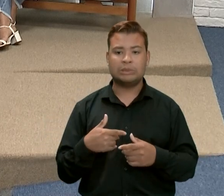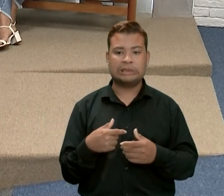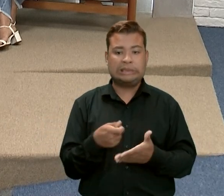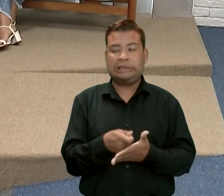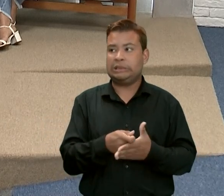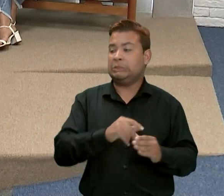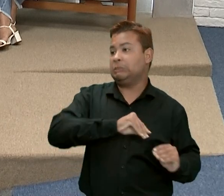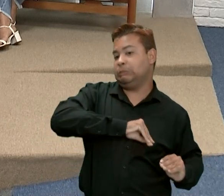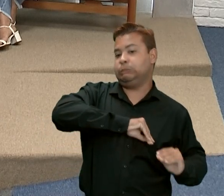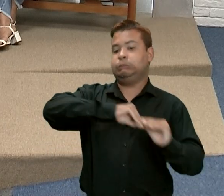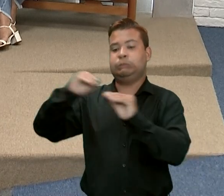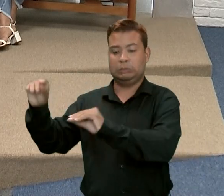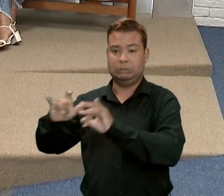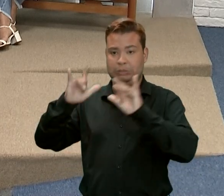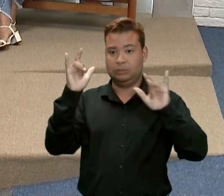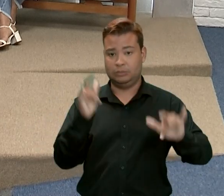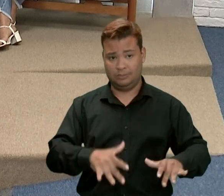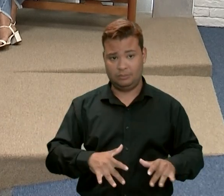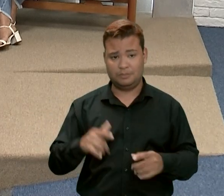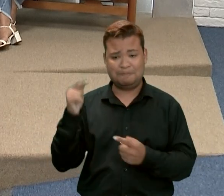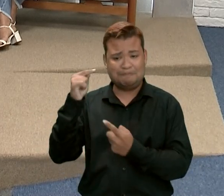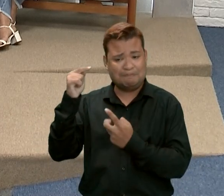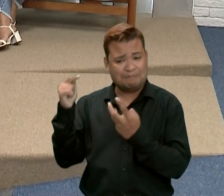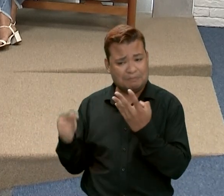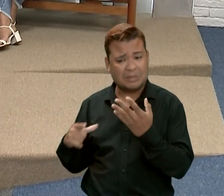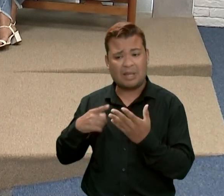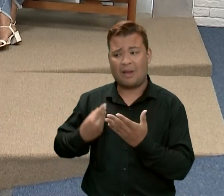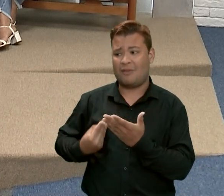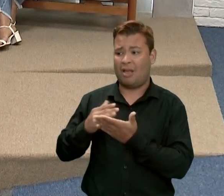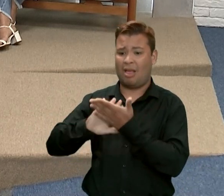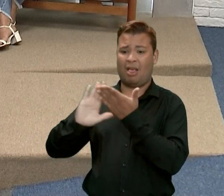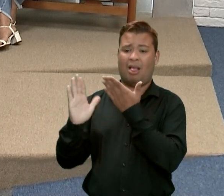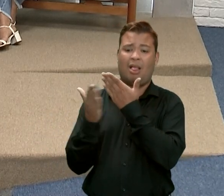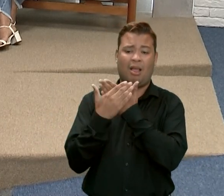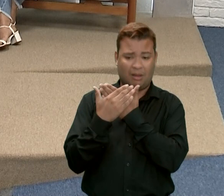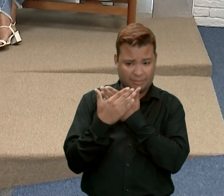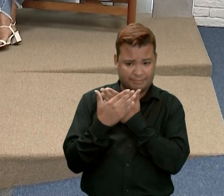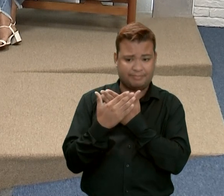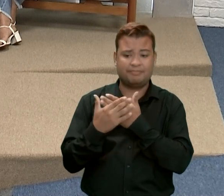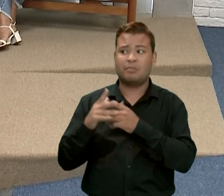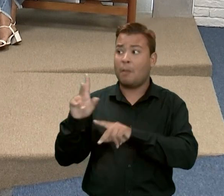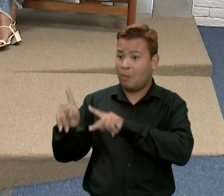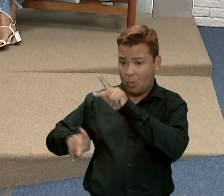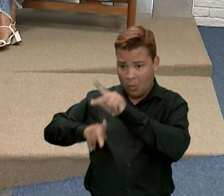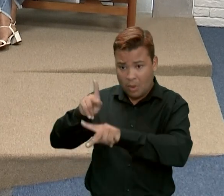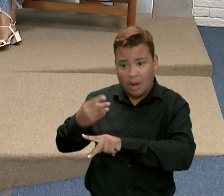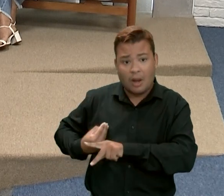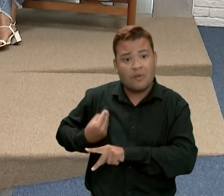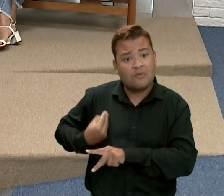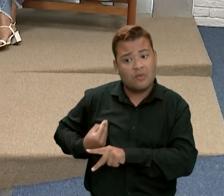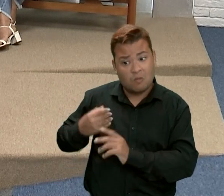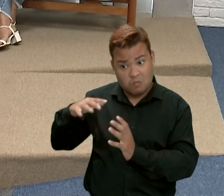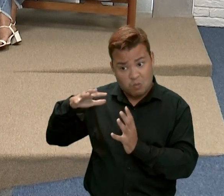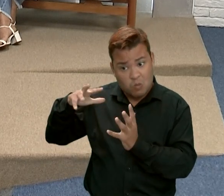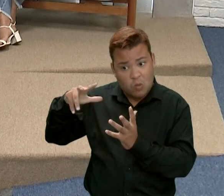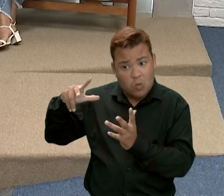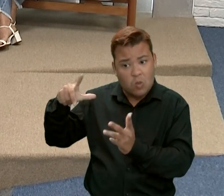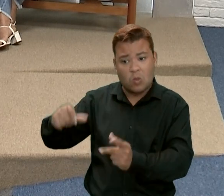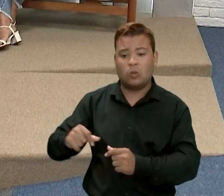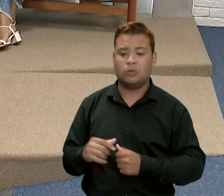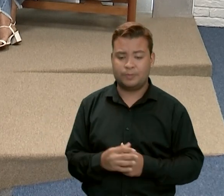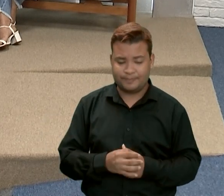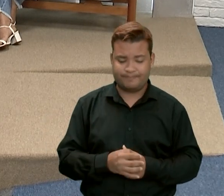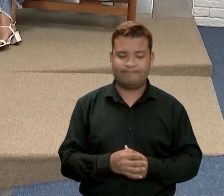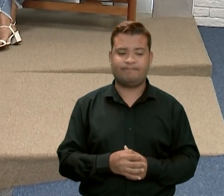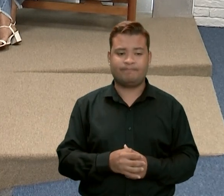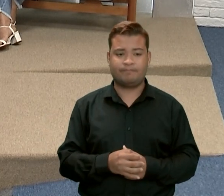elementos que estão ameaçando a existência de grande parte da população mundial. Então, nesse sentido,